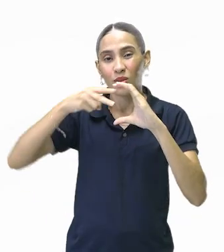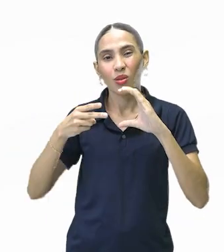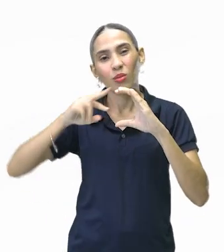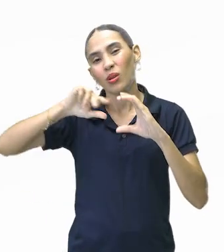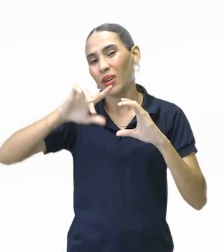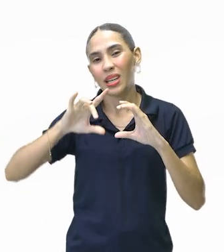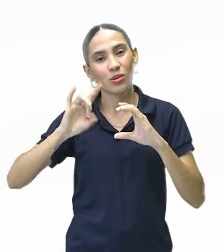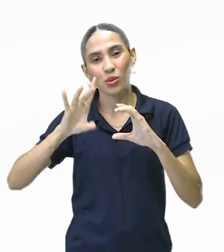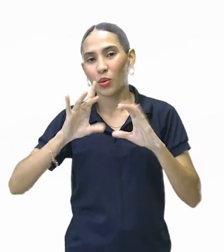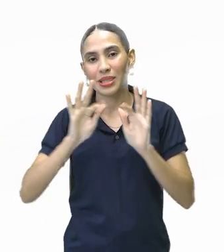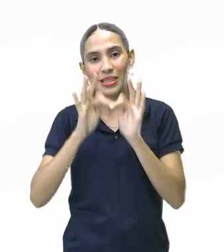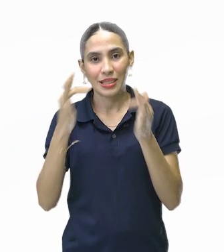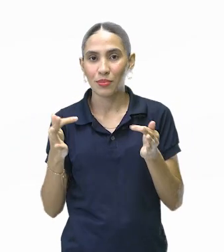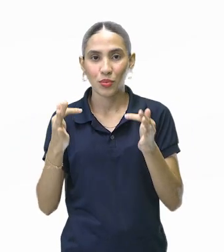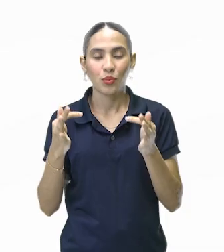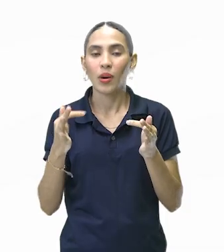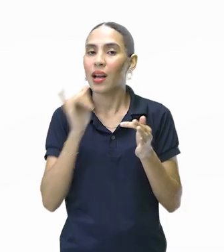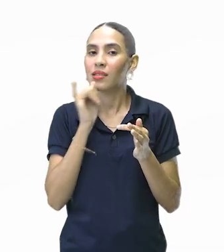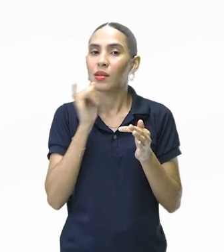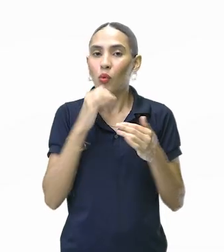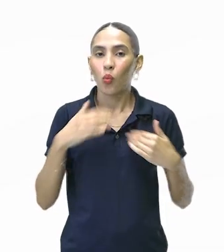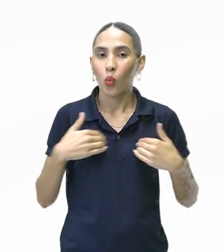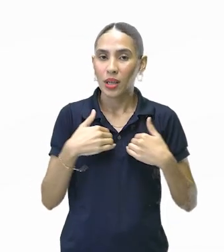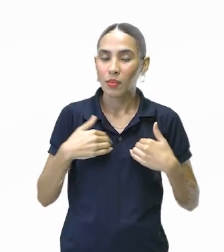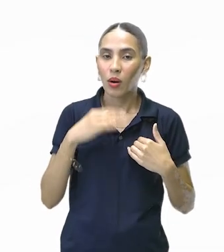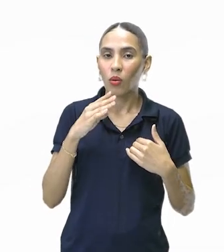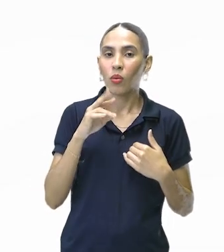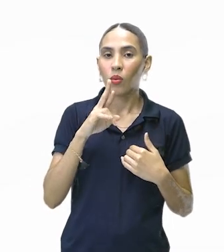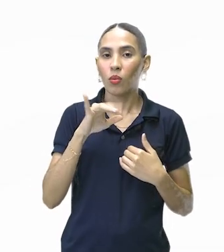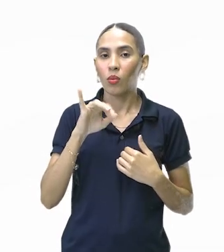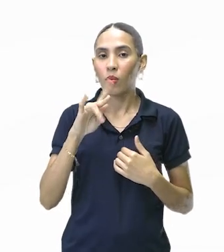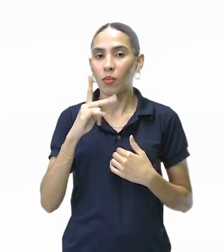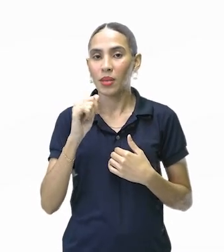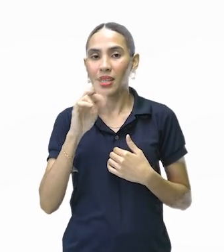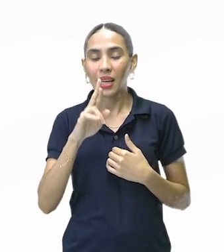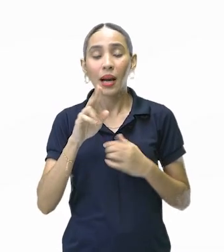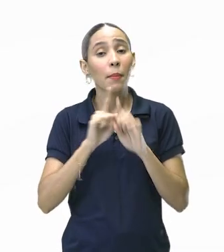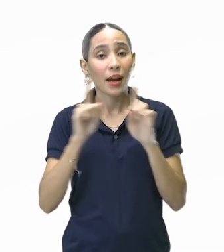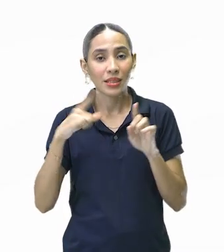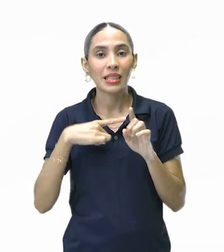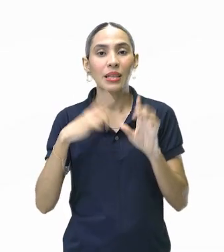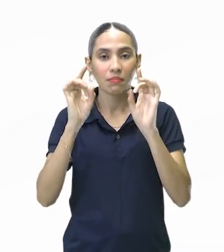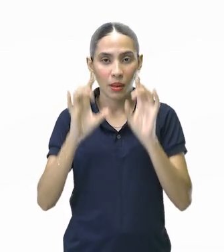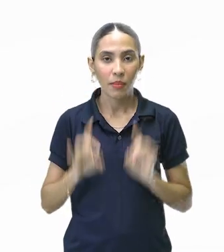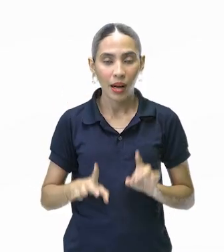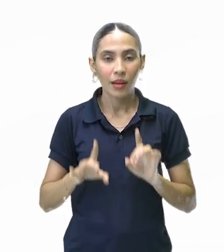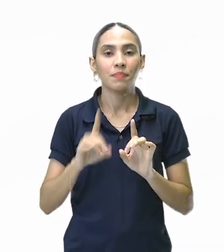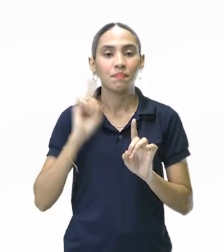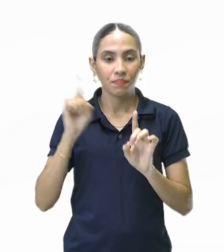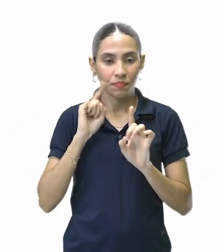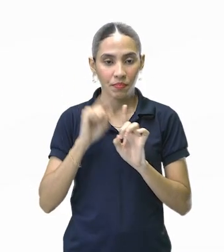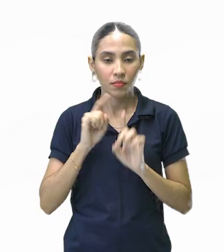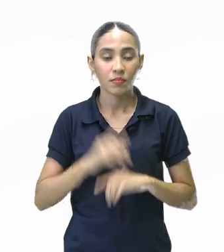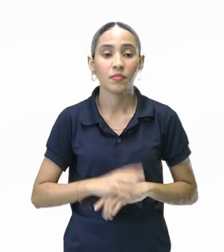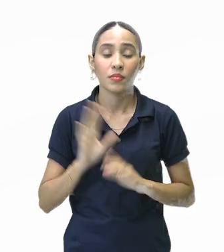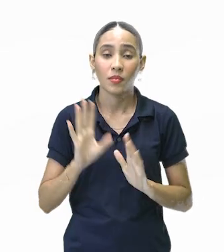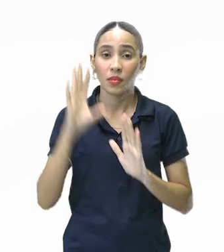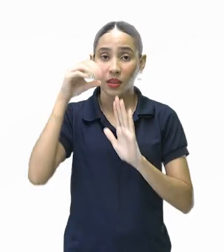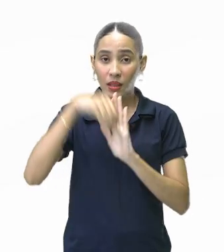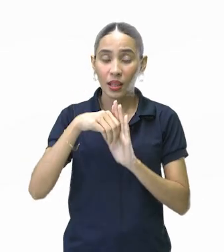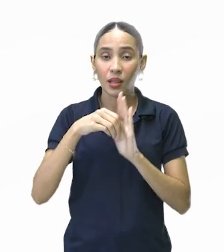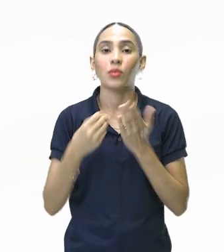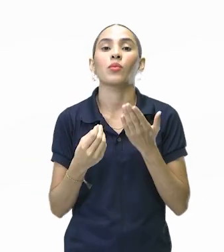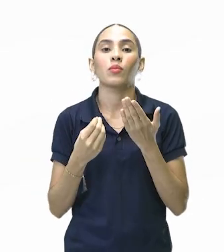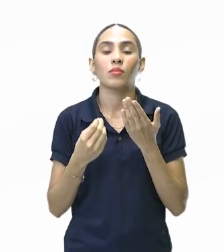é simplesmente para fazer o animal brilhar, né? Mas tem ali um objetivo bem específico. E dentro dessa edição